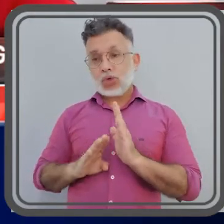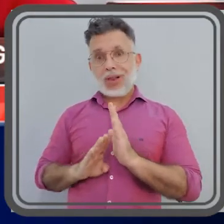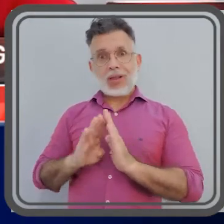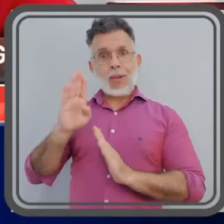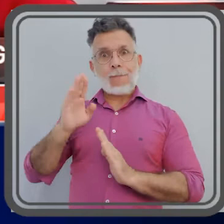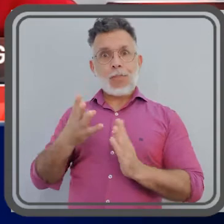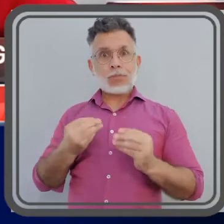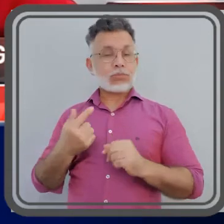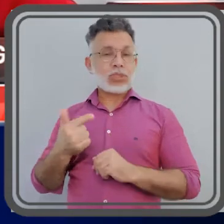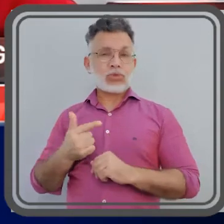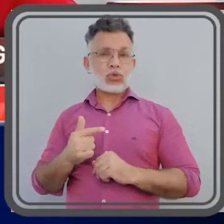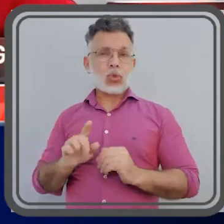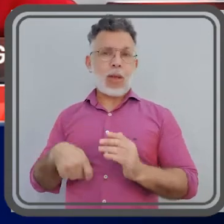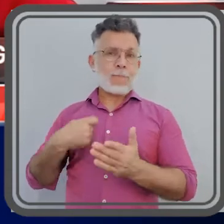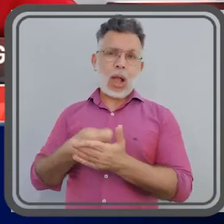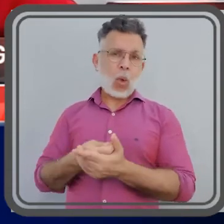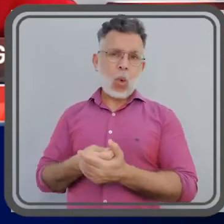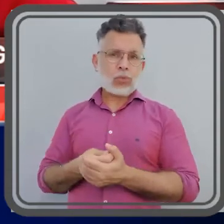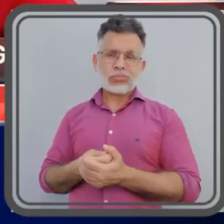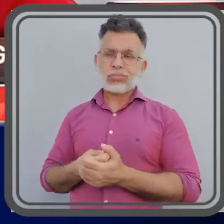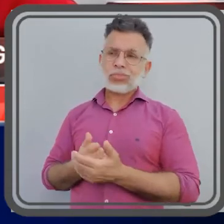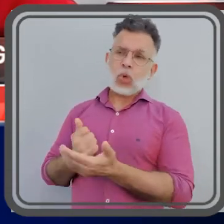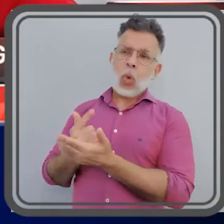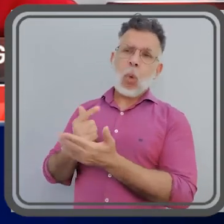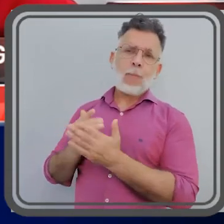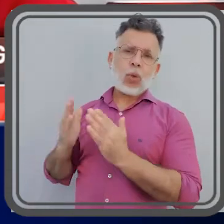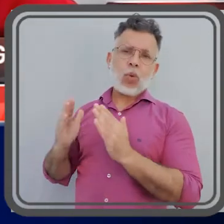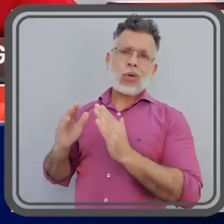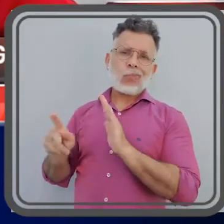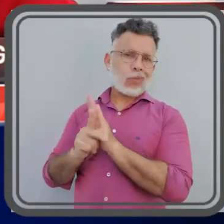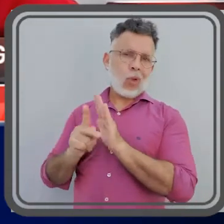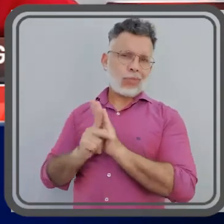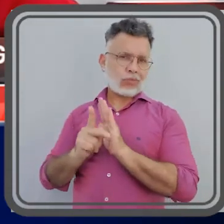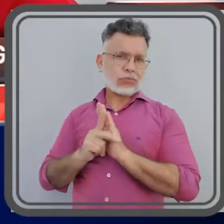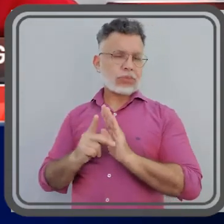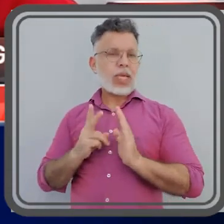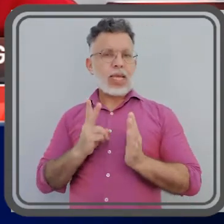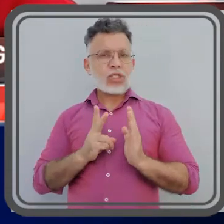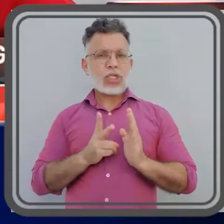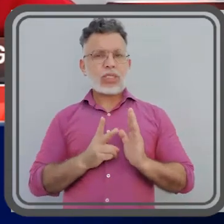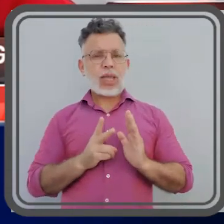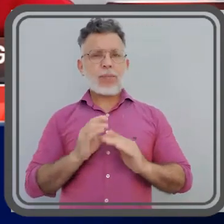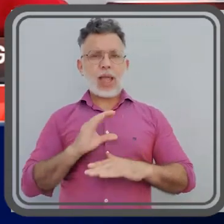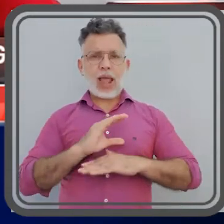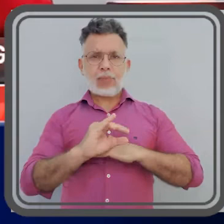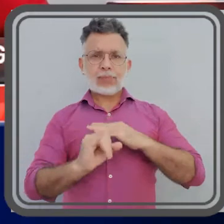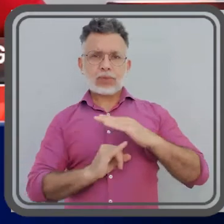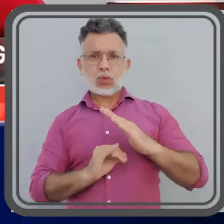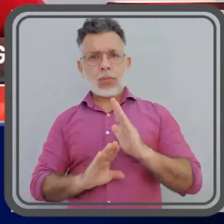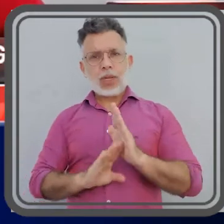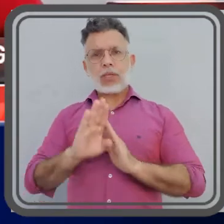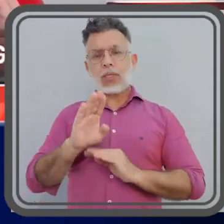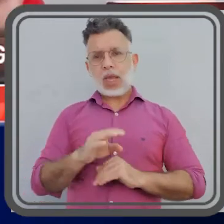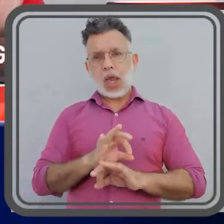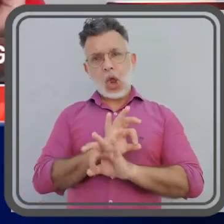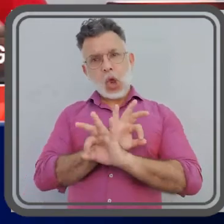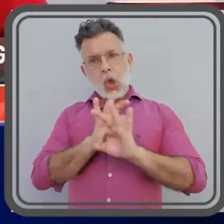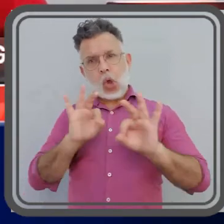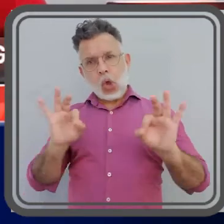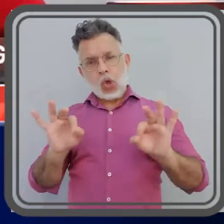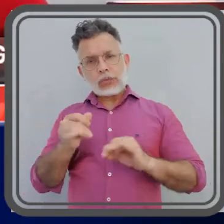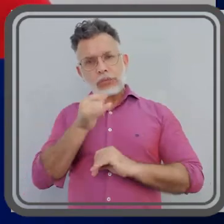gente nunca pagou dividendo e sempre reaplicou para continuar crescendo. Muito bom, ótimo exemplo aí, parabéns pela